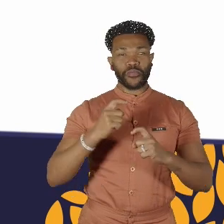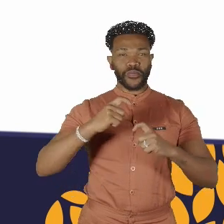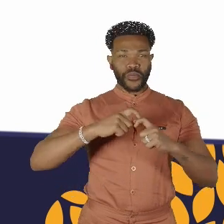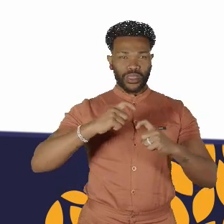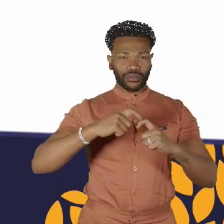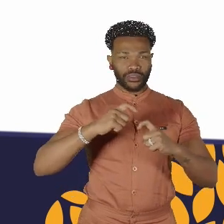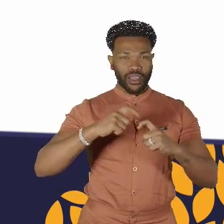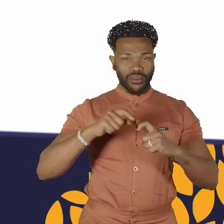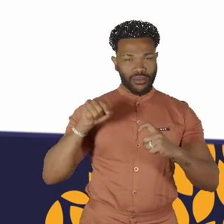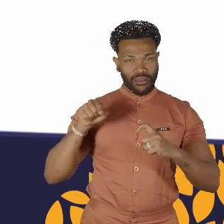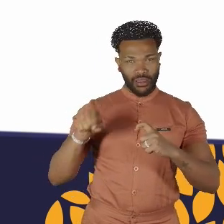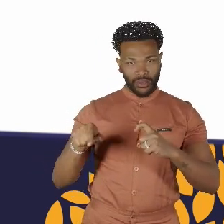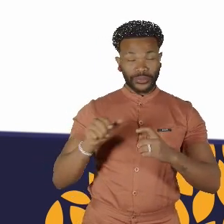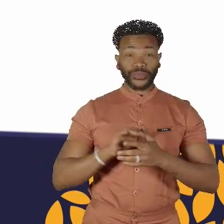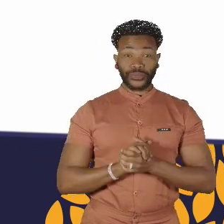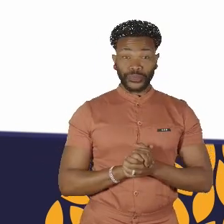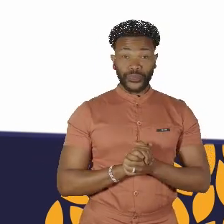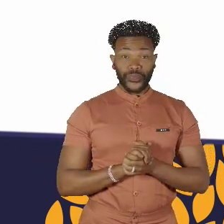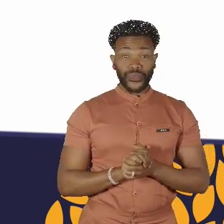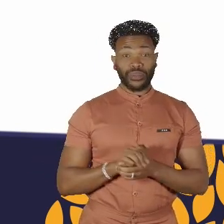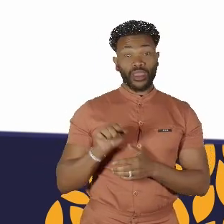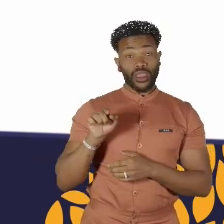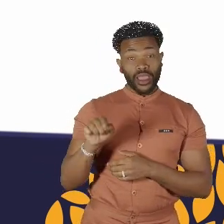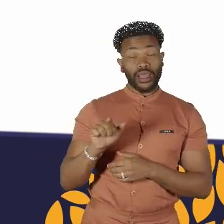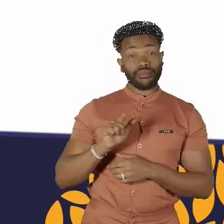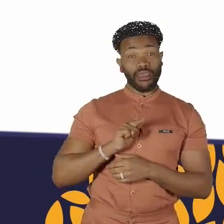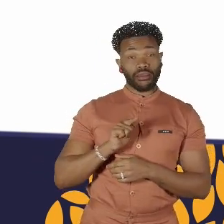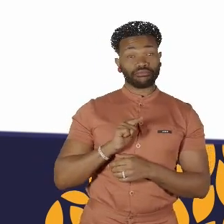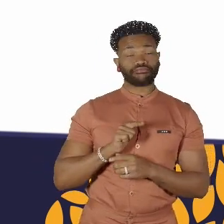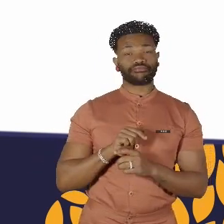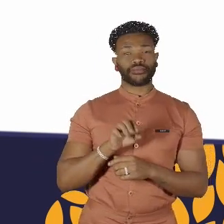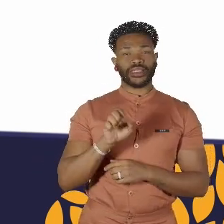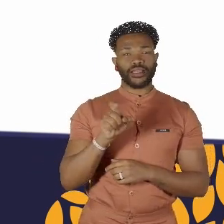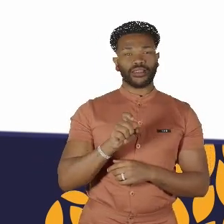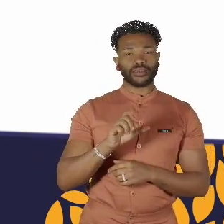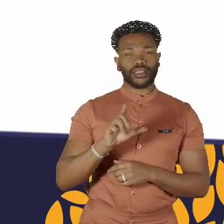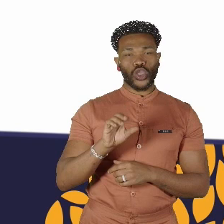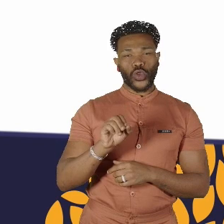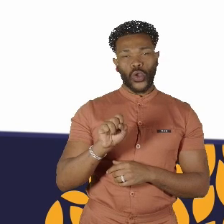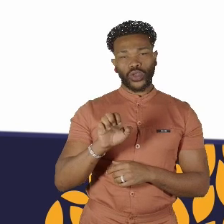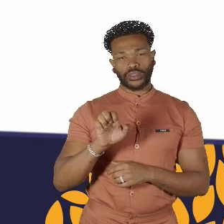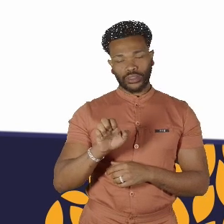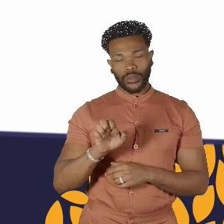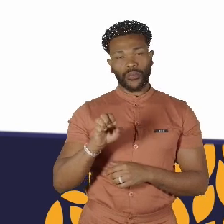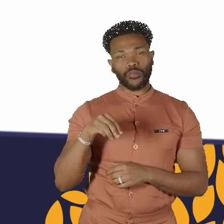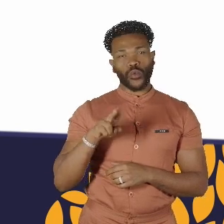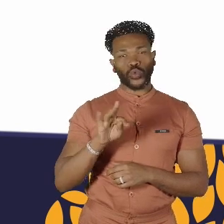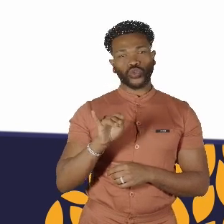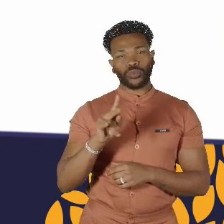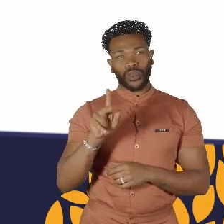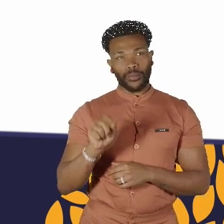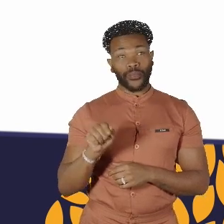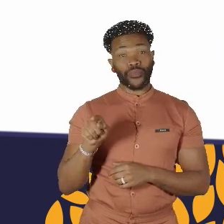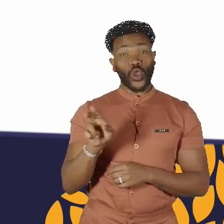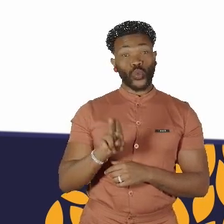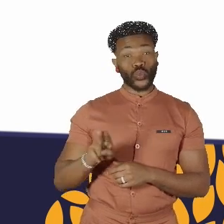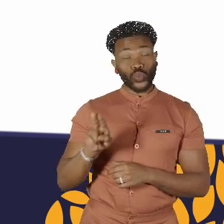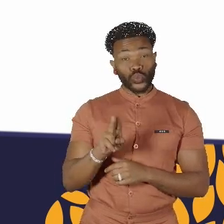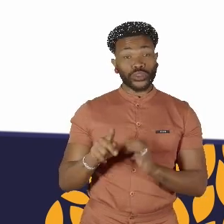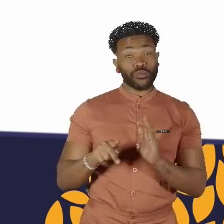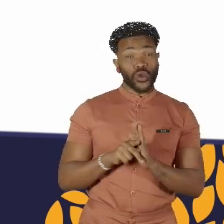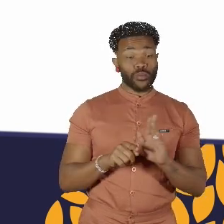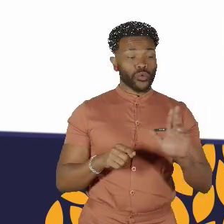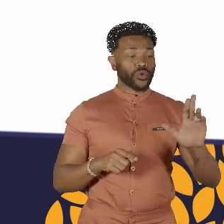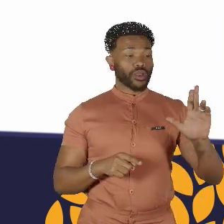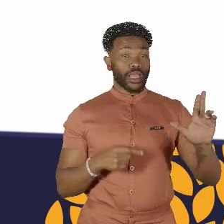medicina, tem um diagnóstico de esclerose múltipla progressiva, e o Gabriel utiliza da cannabis